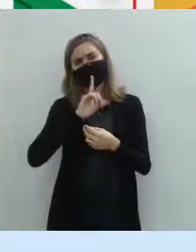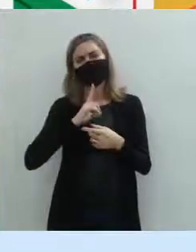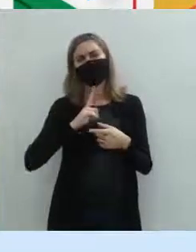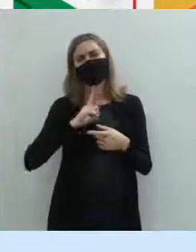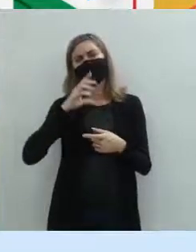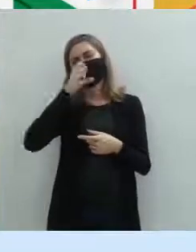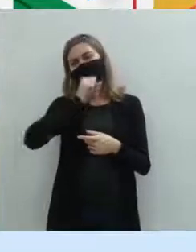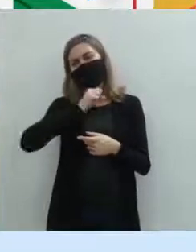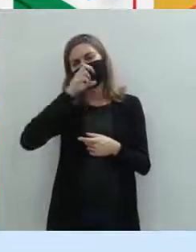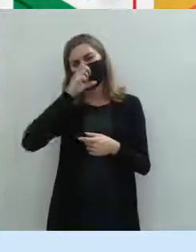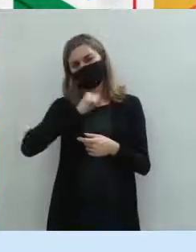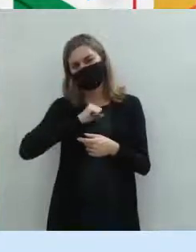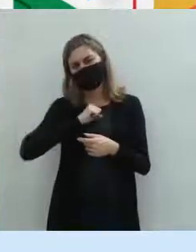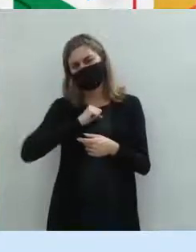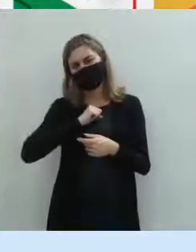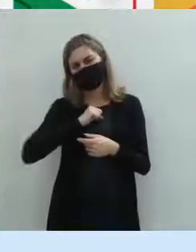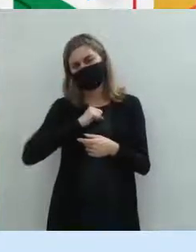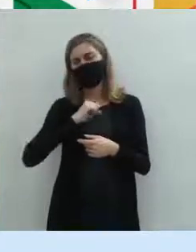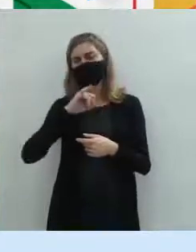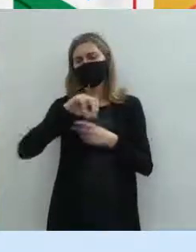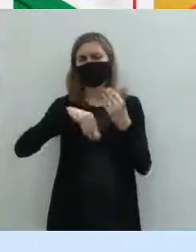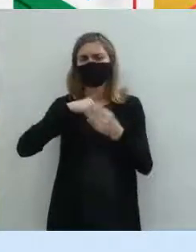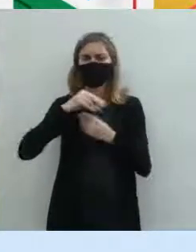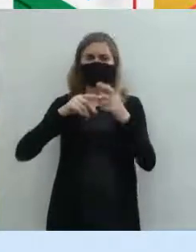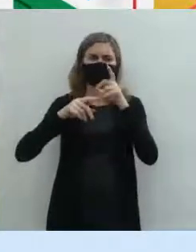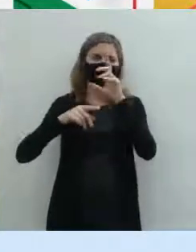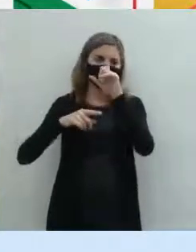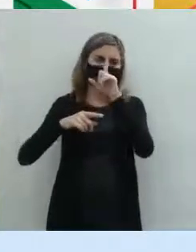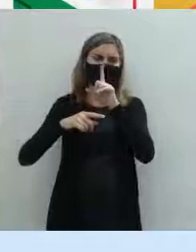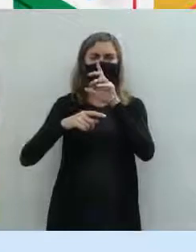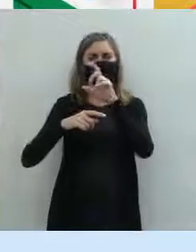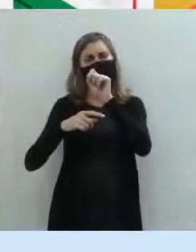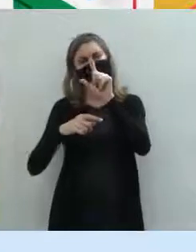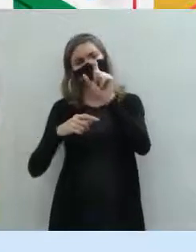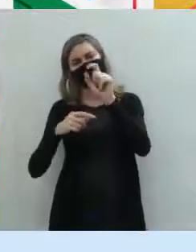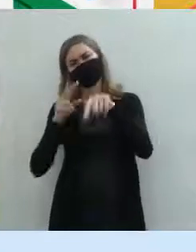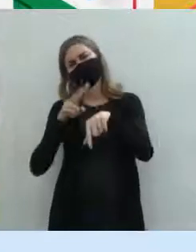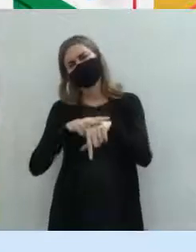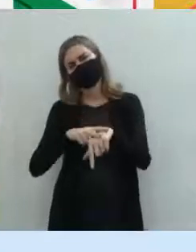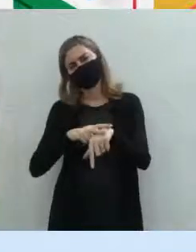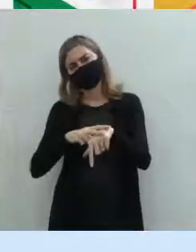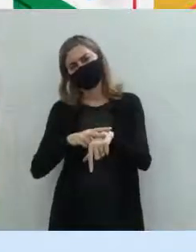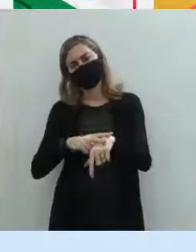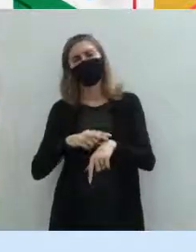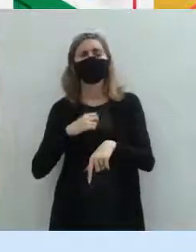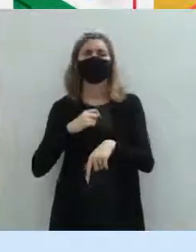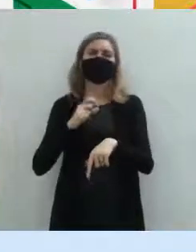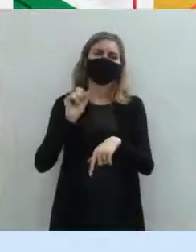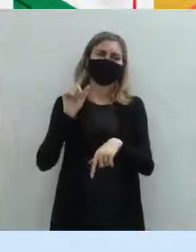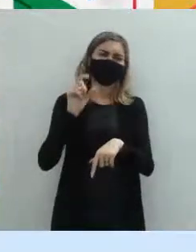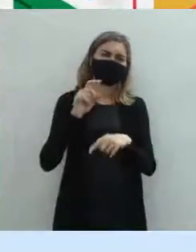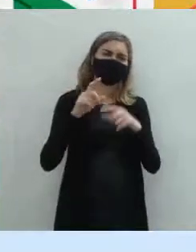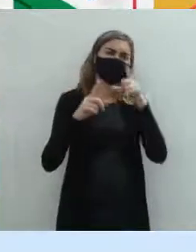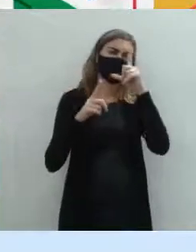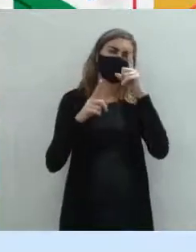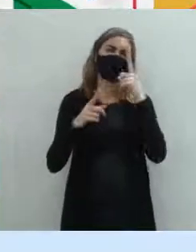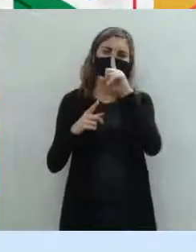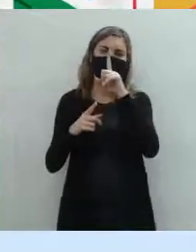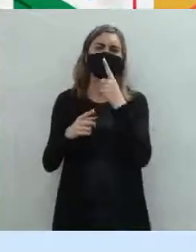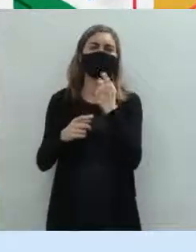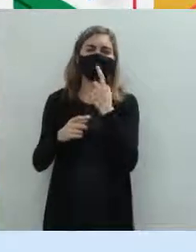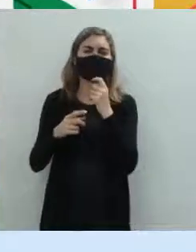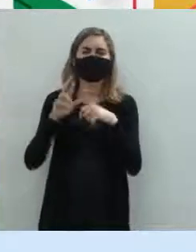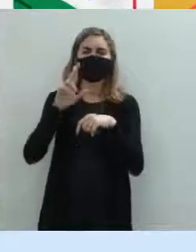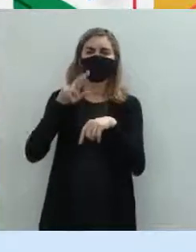ter o laranja. Se eu misturo o amarelo com azul, eu vou ter o verde. Se eu misturo o azul com vermelho, eu vou ter